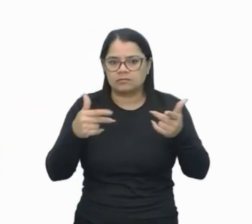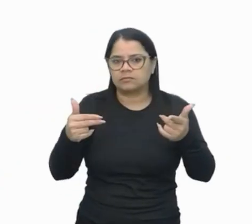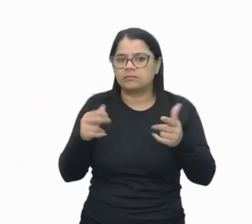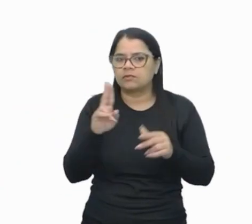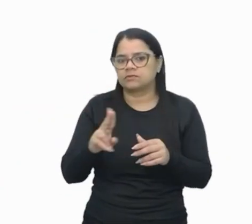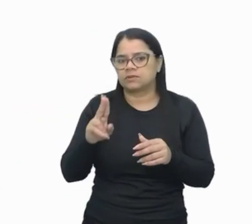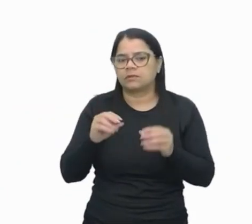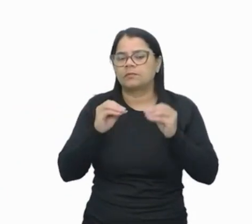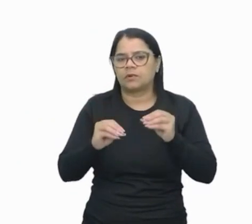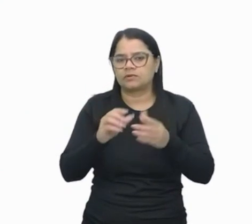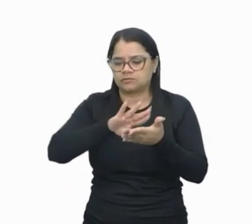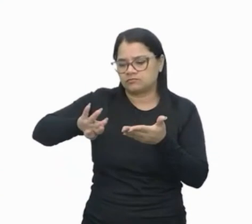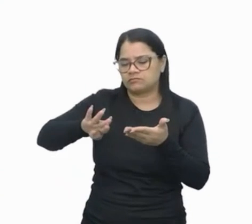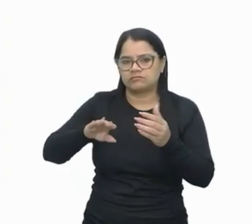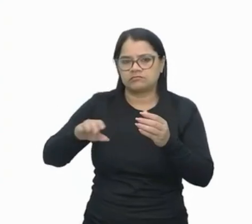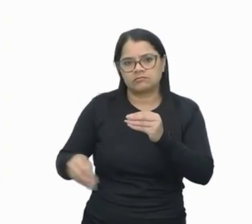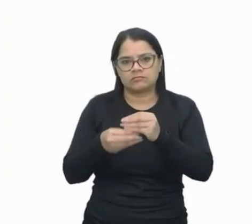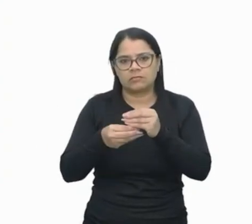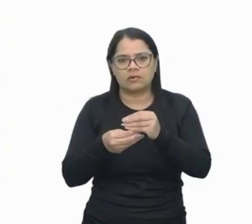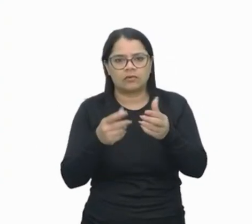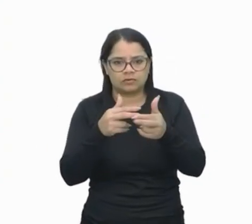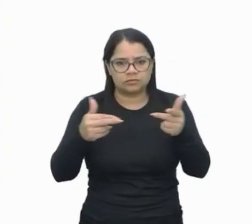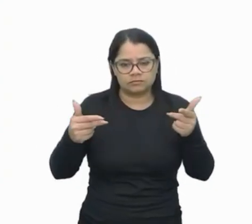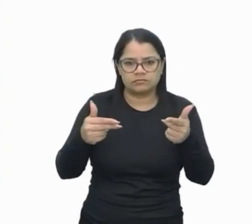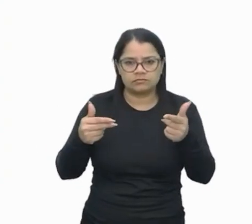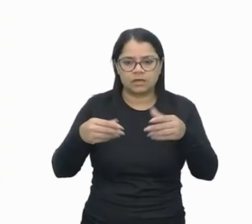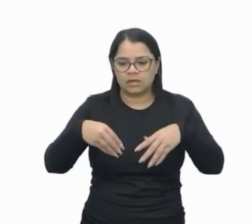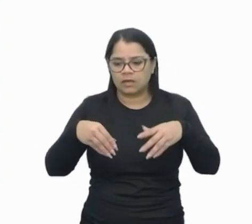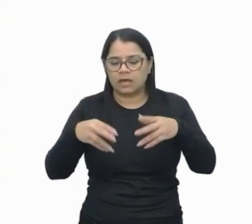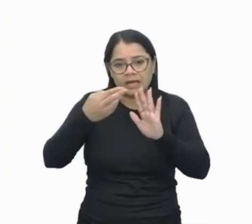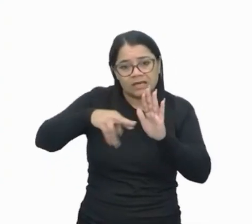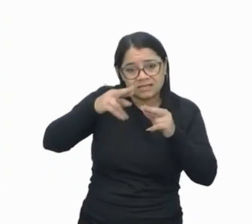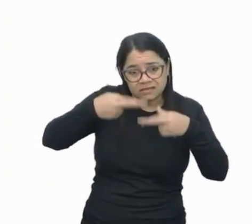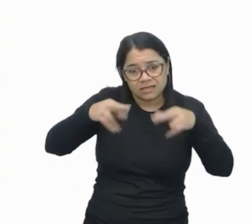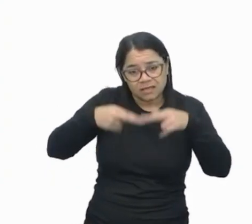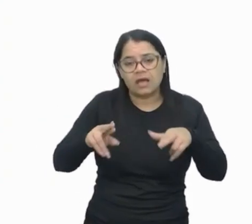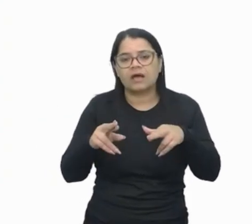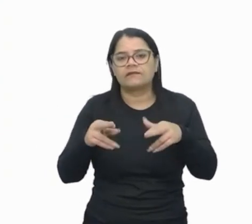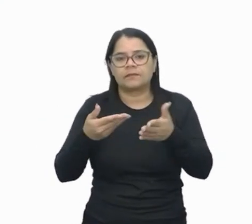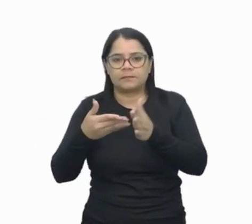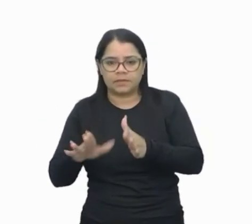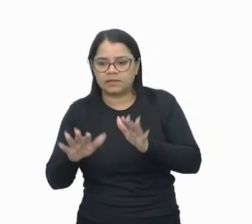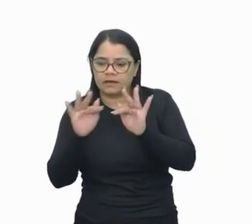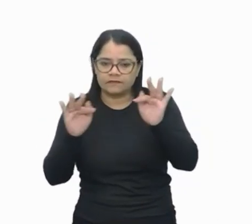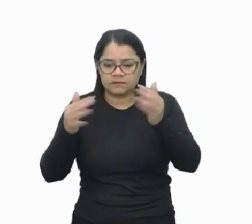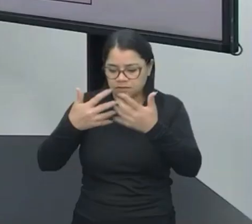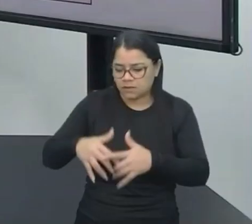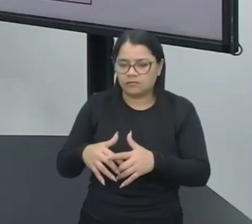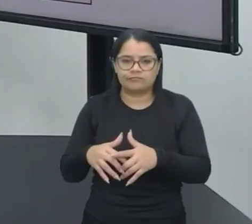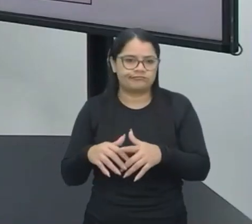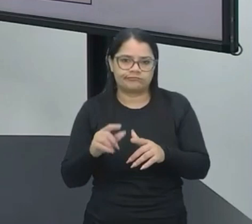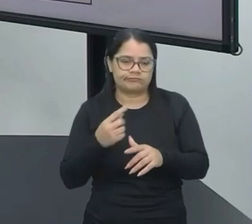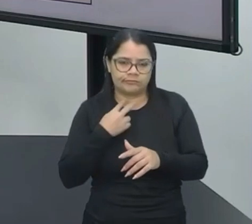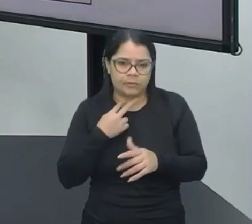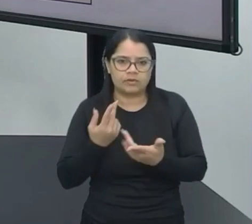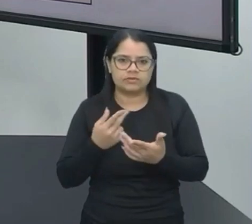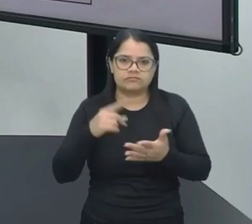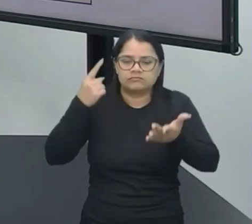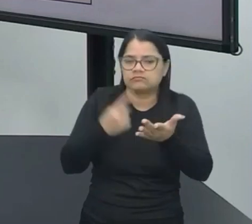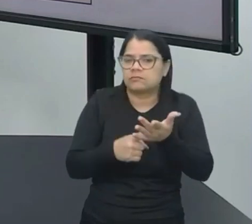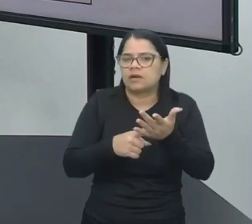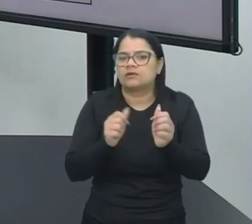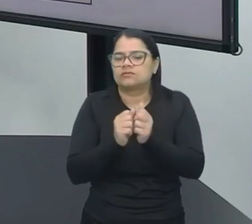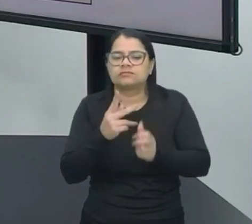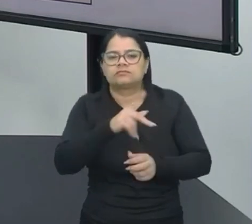utilizou poderiam ser substituídos por outros materiais recicláveis, sem perder a eficiência do projeto e a funcionalidade? Você pode também testar isso